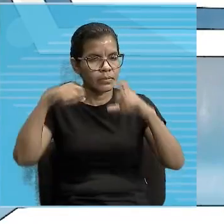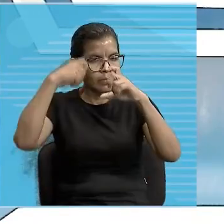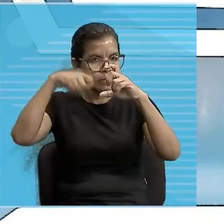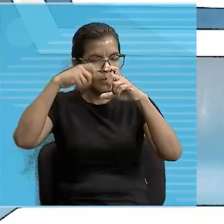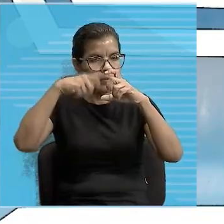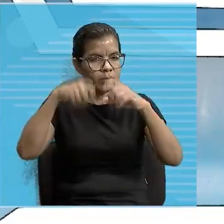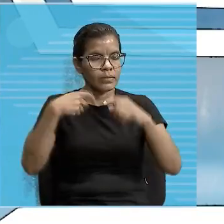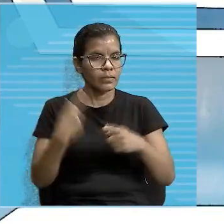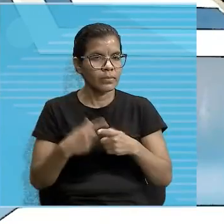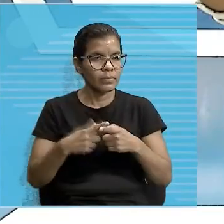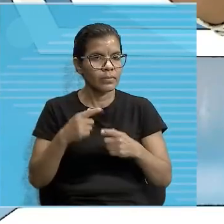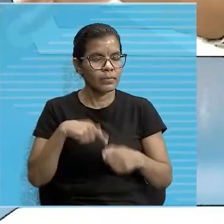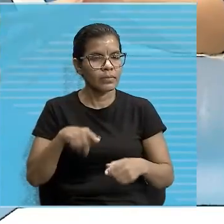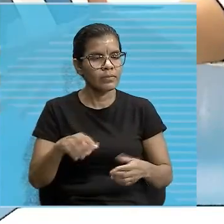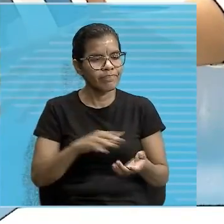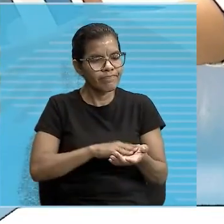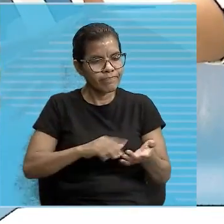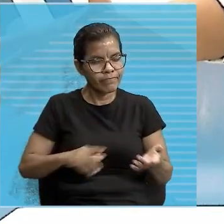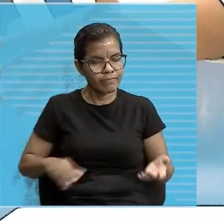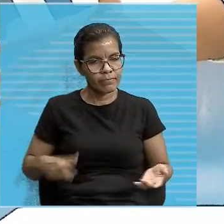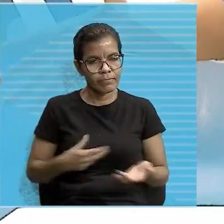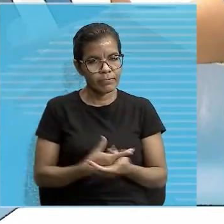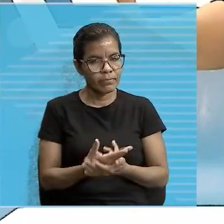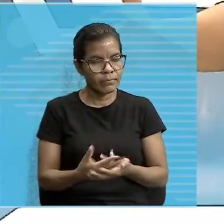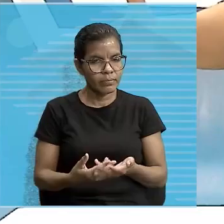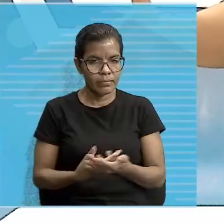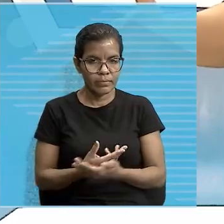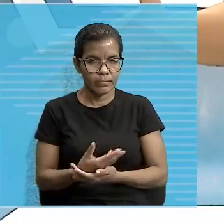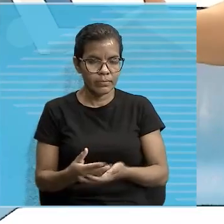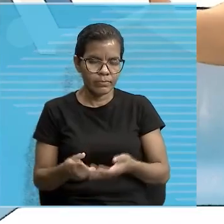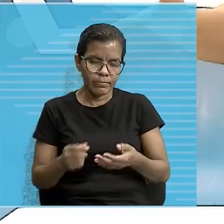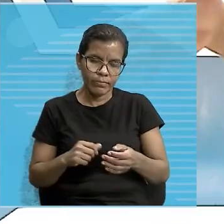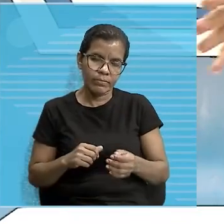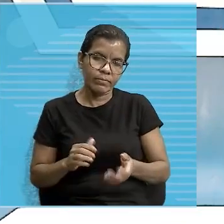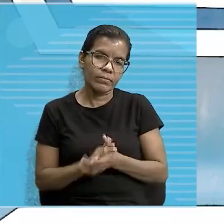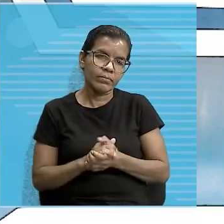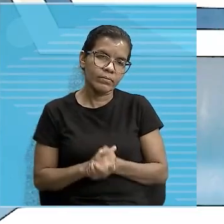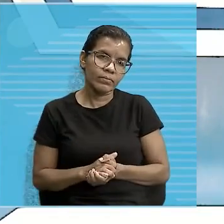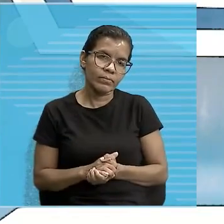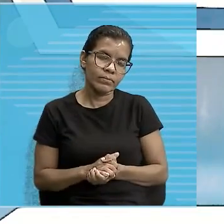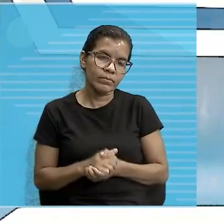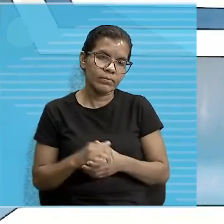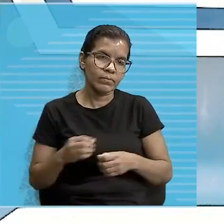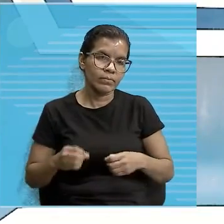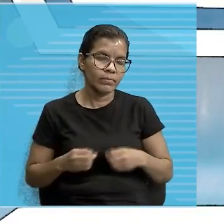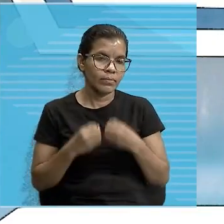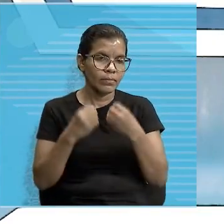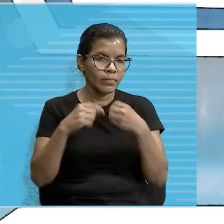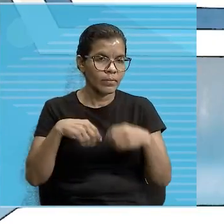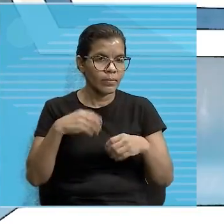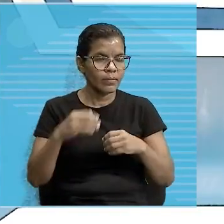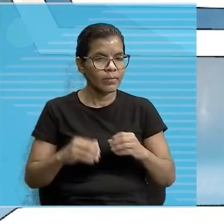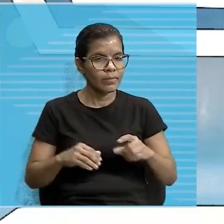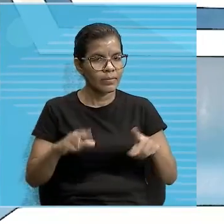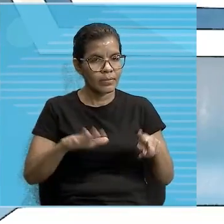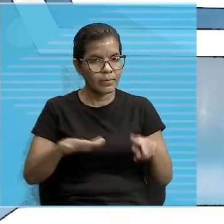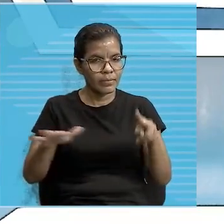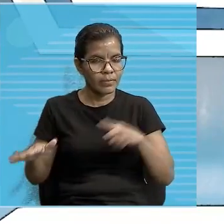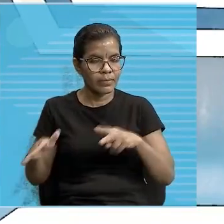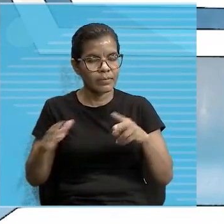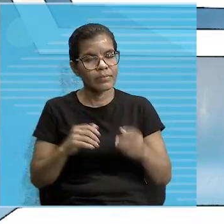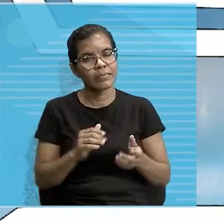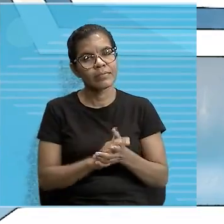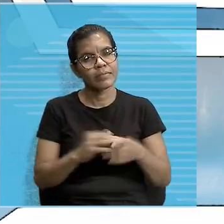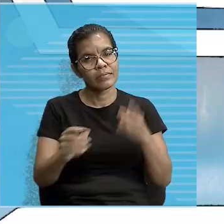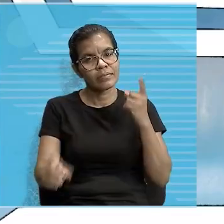de Fahrenheit e também de Kelvin, tá bom? E aí, na próxima semana, a gente se encontra